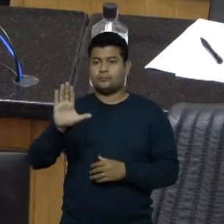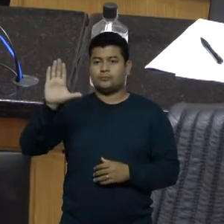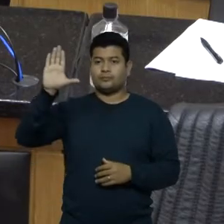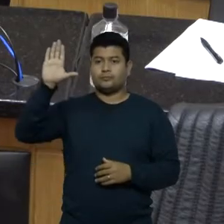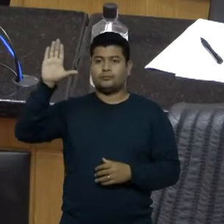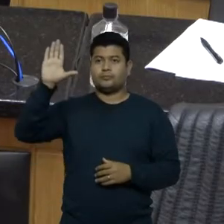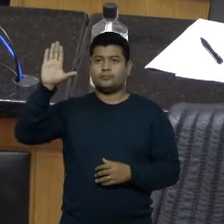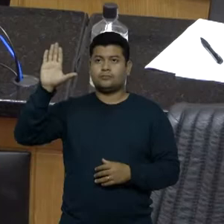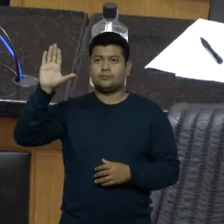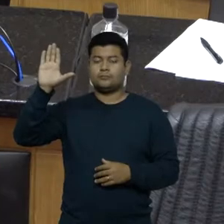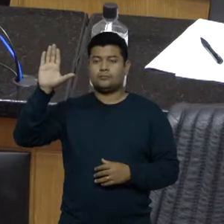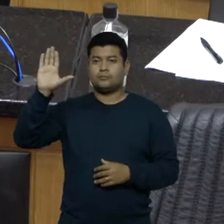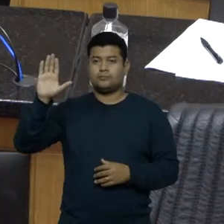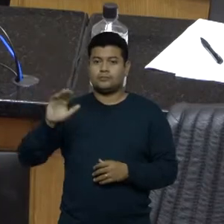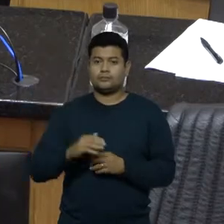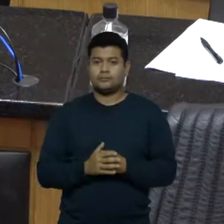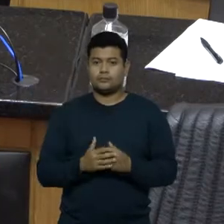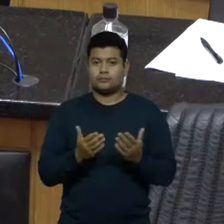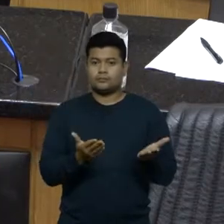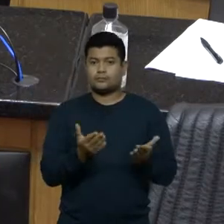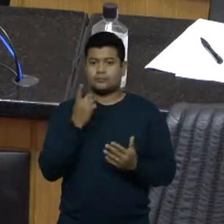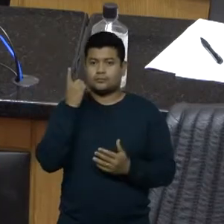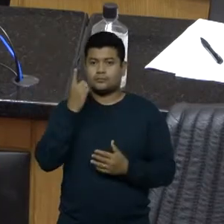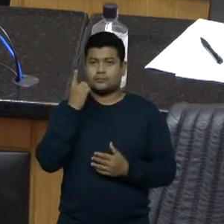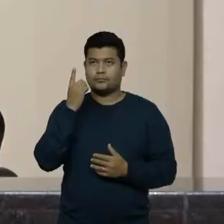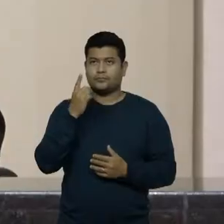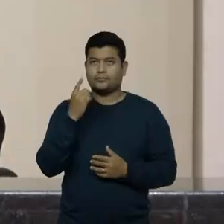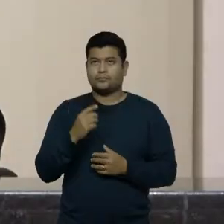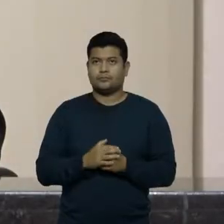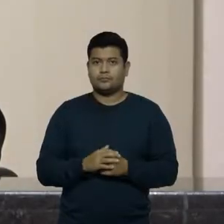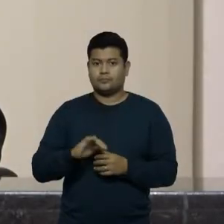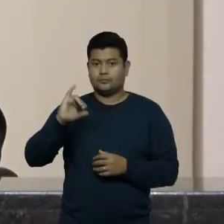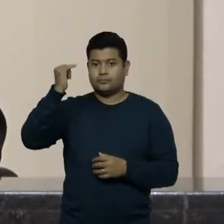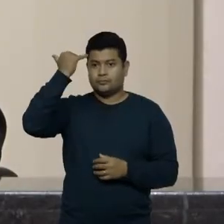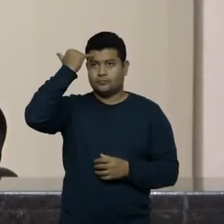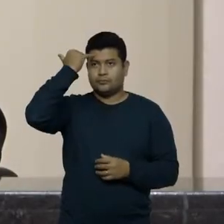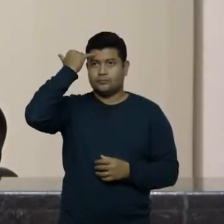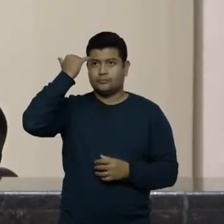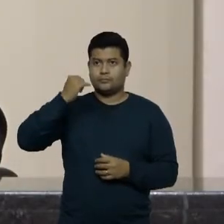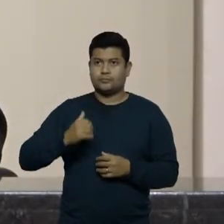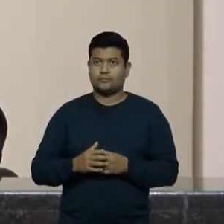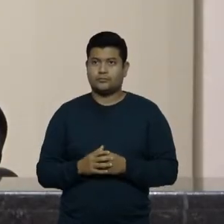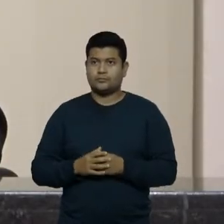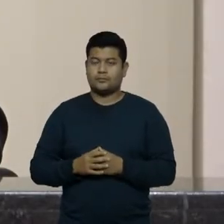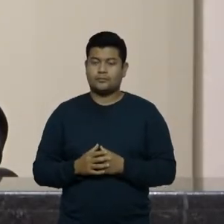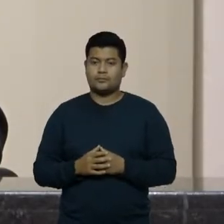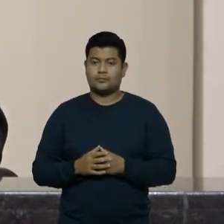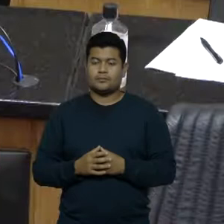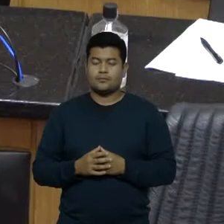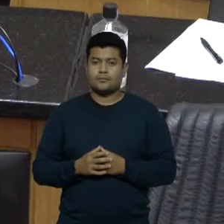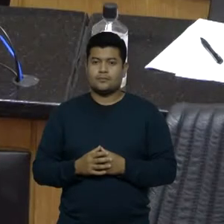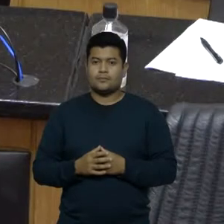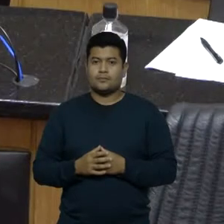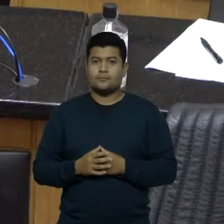ordem o quanto o deputado careta usa a Tribuna pela ordem Deputado Mioto sua Presidente